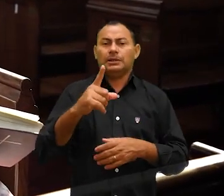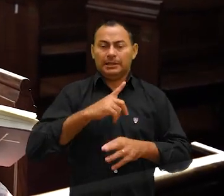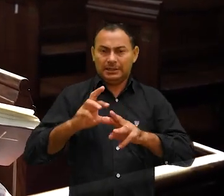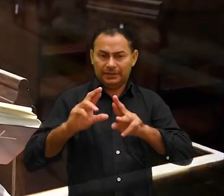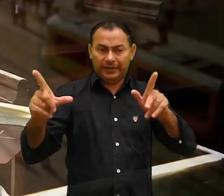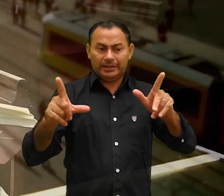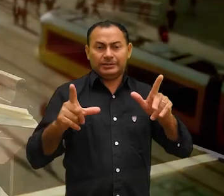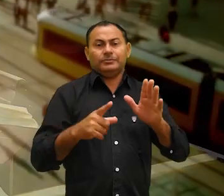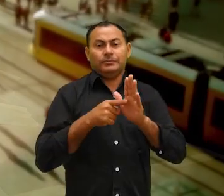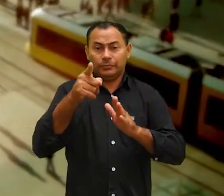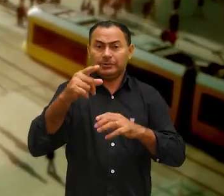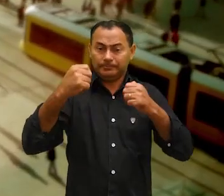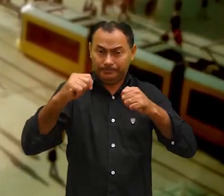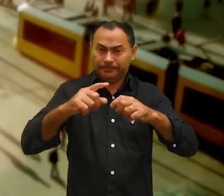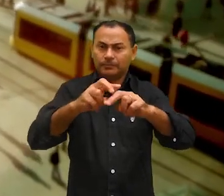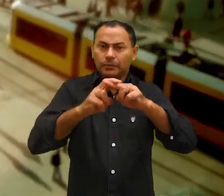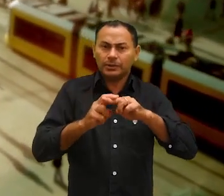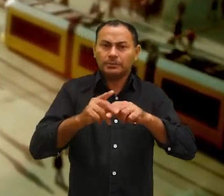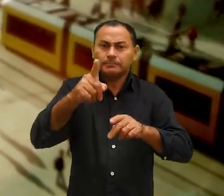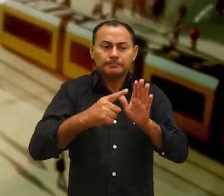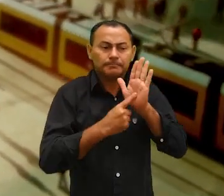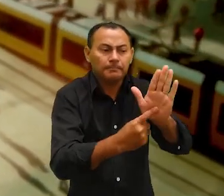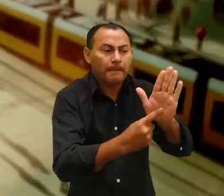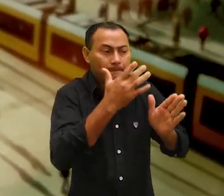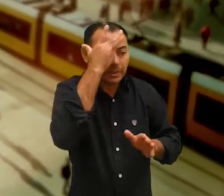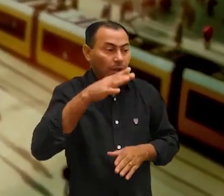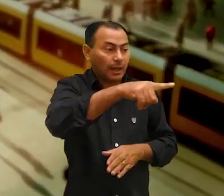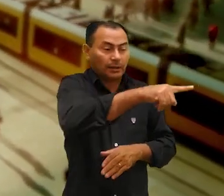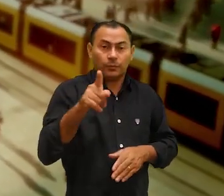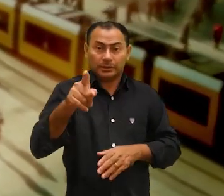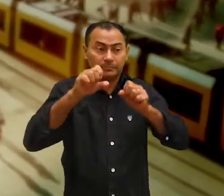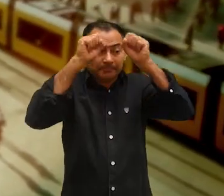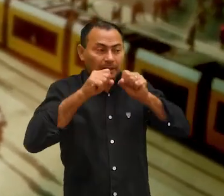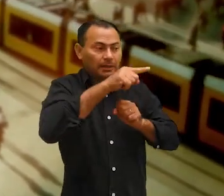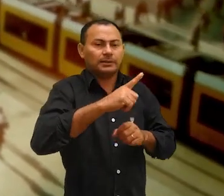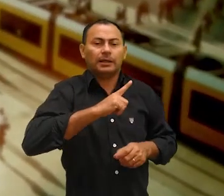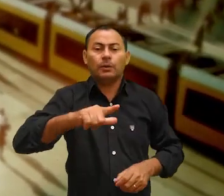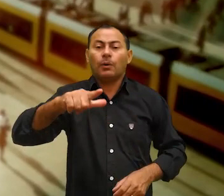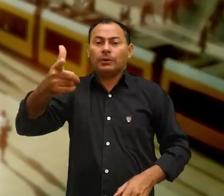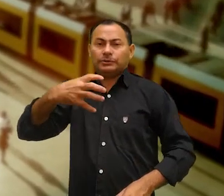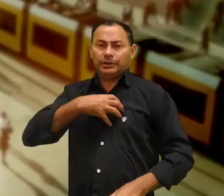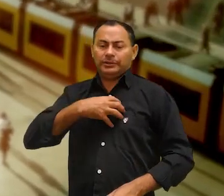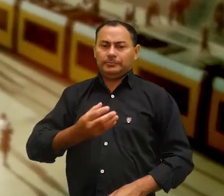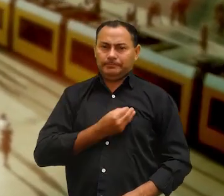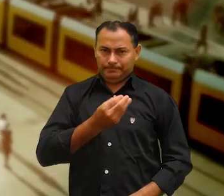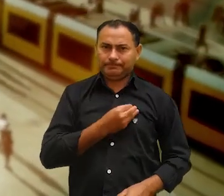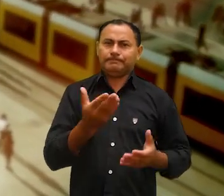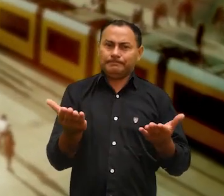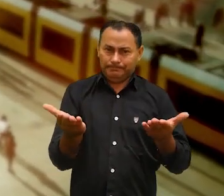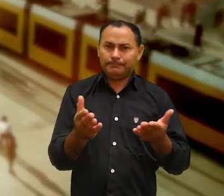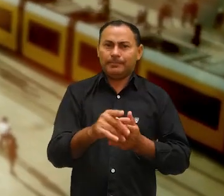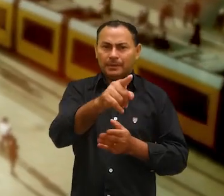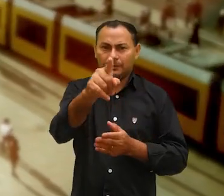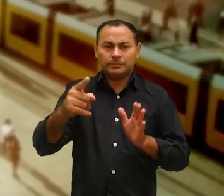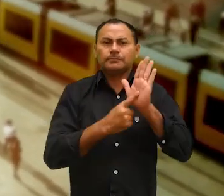ser diferentes. Portanto, vocês têm que mostrar àquela gente lá embaixo que existe uma outra maneira de viver. E